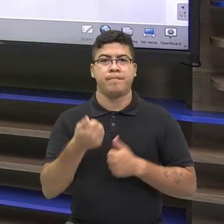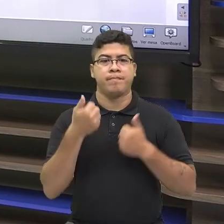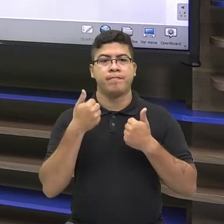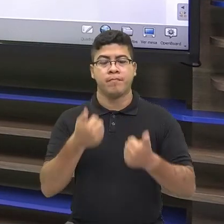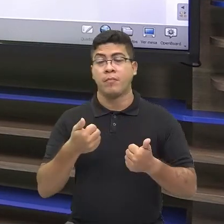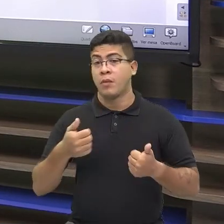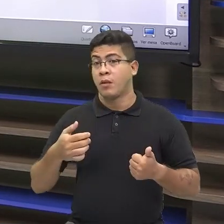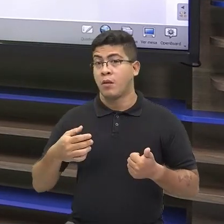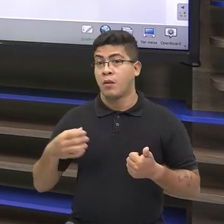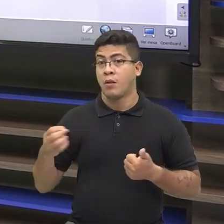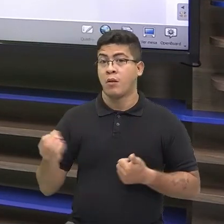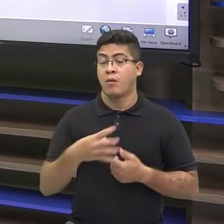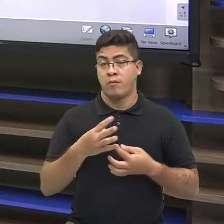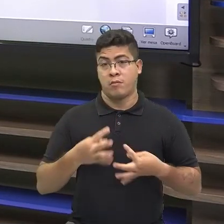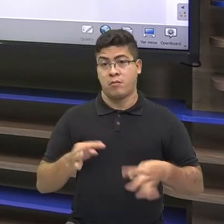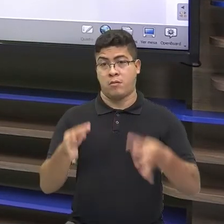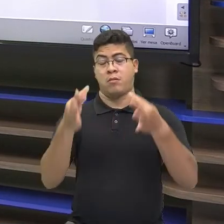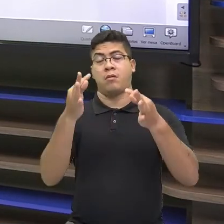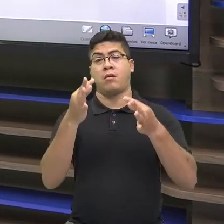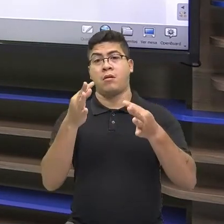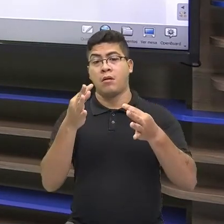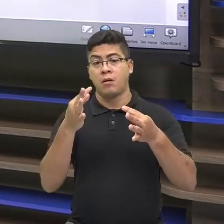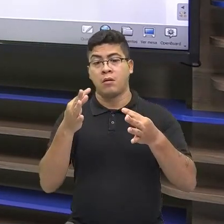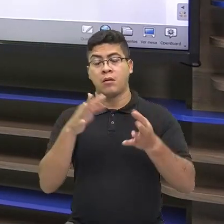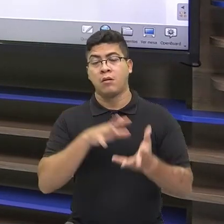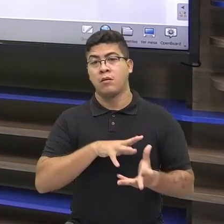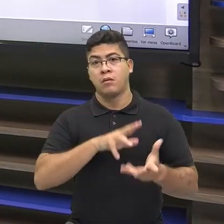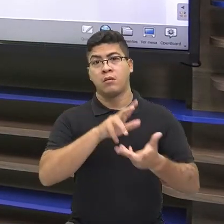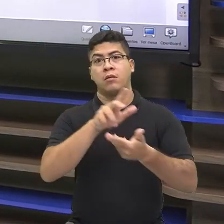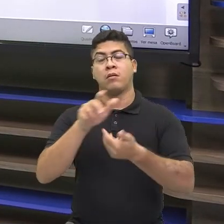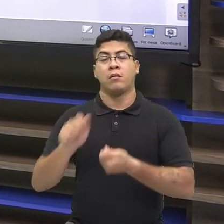novas tecnologias, com o mundo,